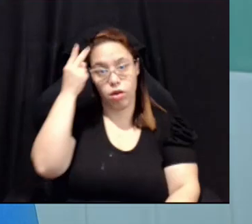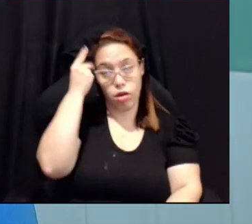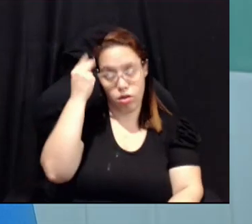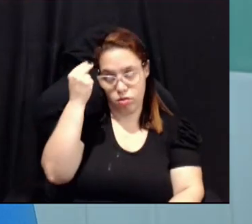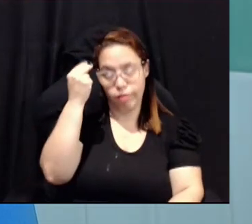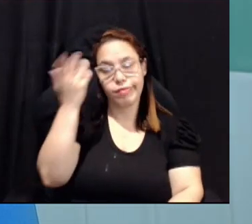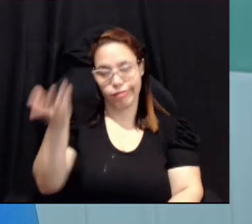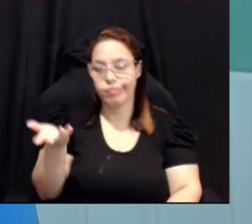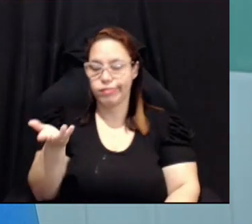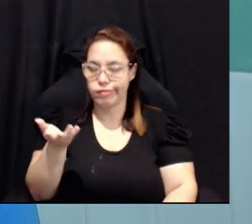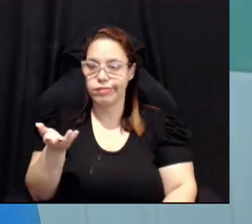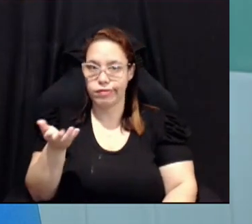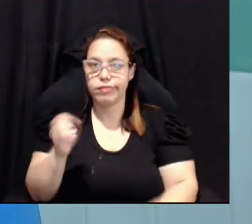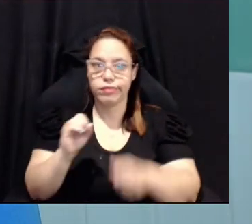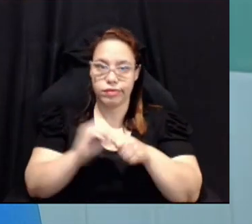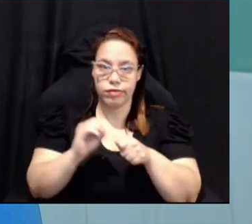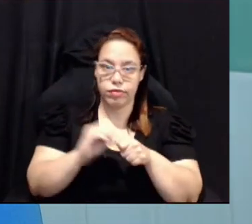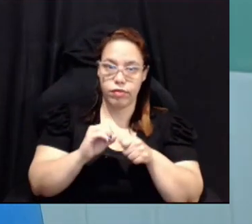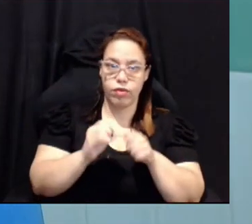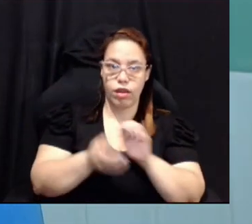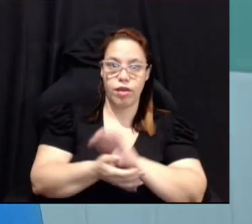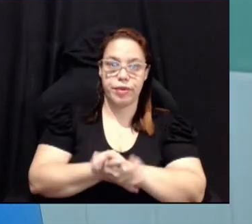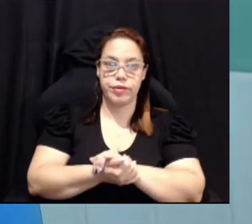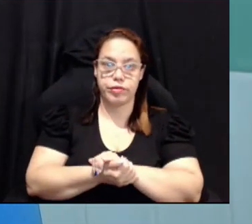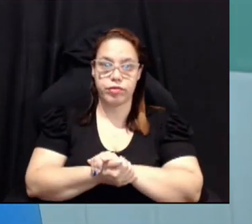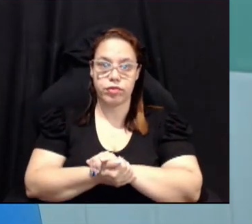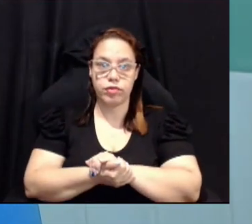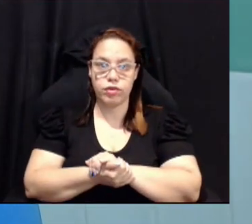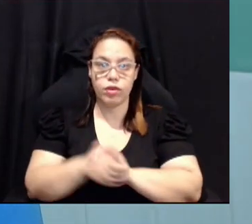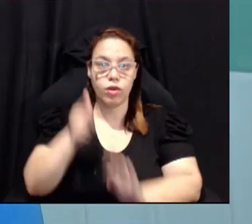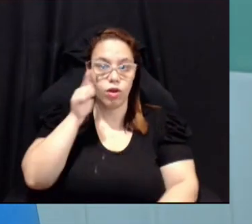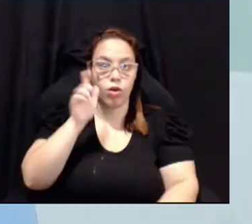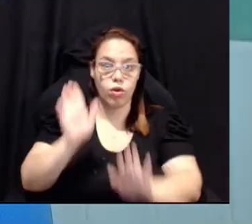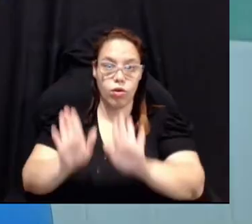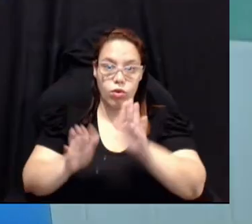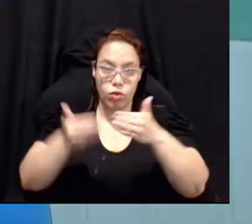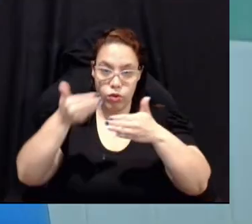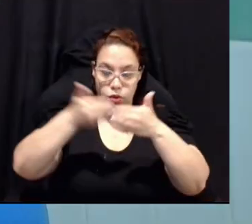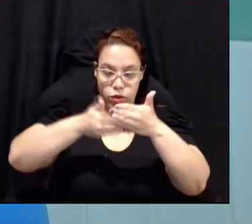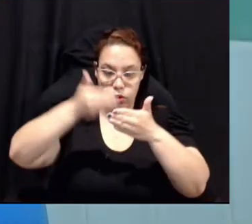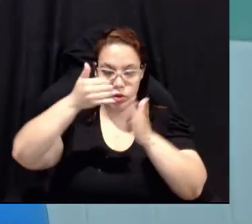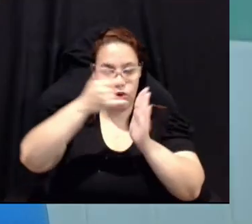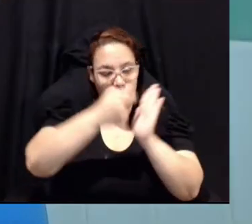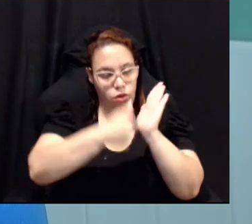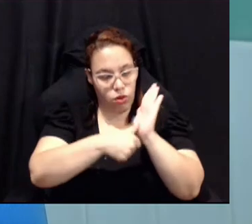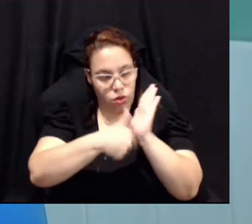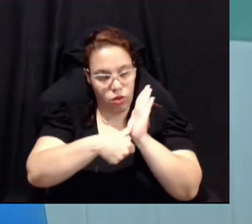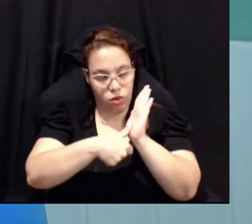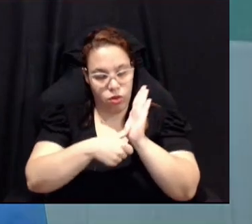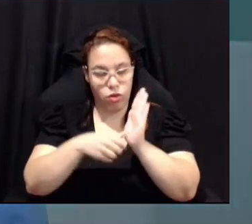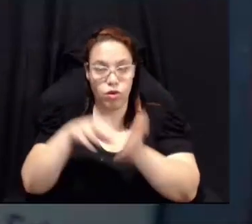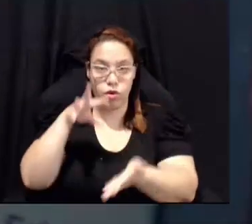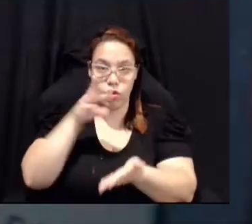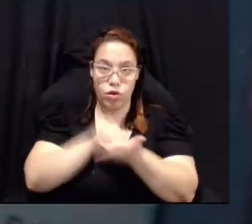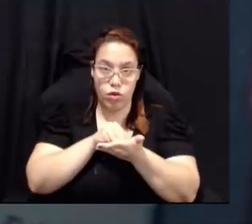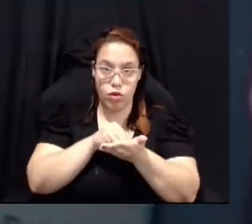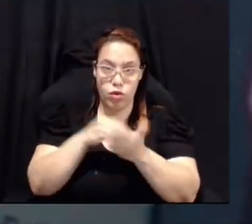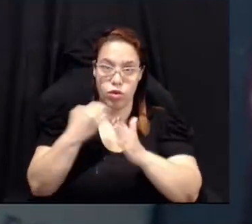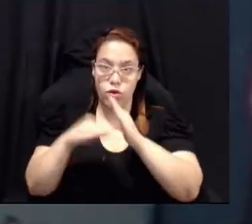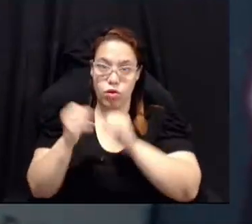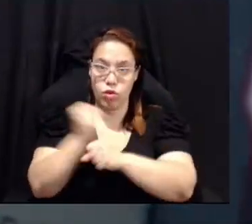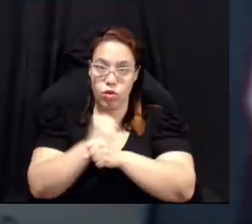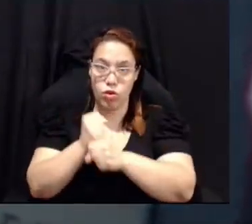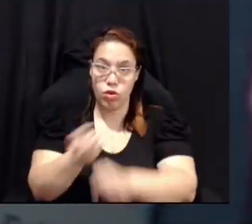pessoas fazem por essa forma, que você consegue visualizar melhor a documentação. A Receita Federal lançou no ano passado, e isso é